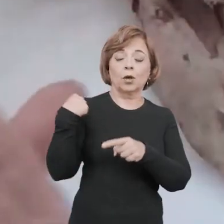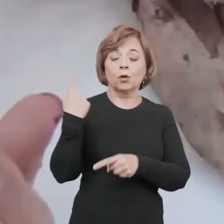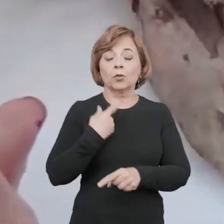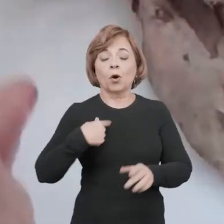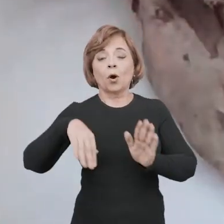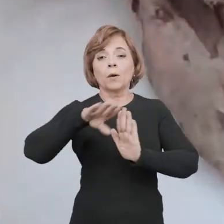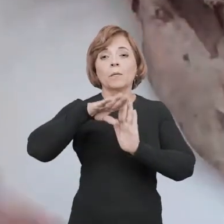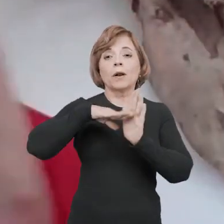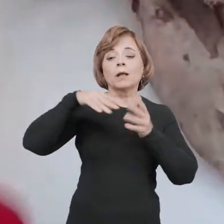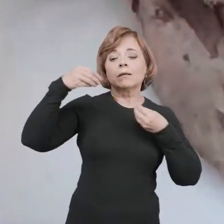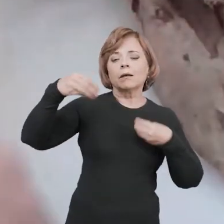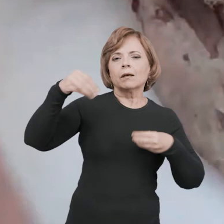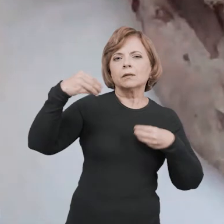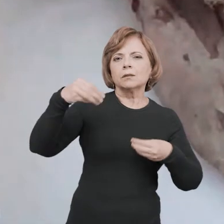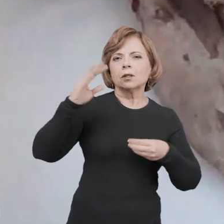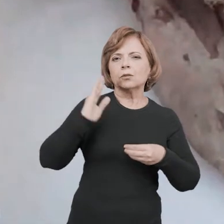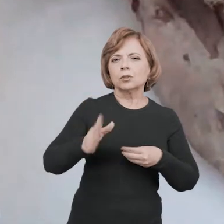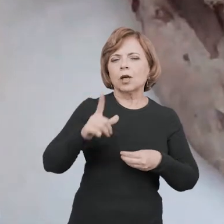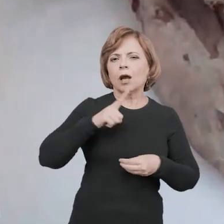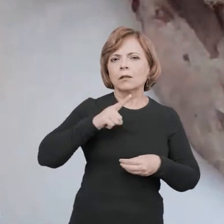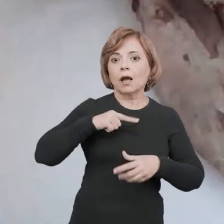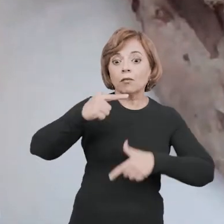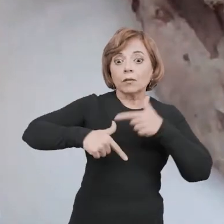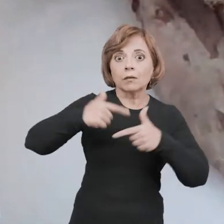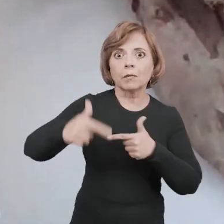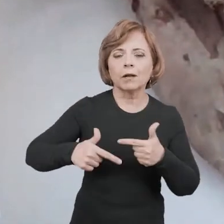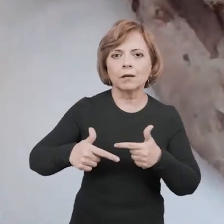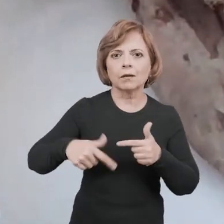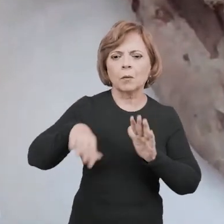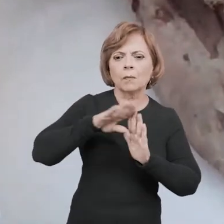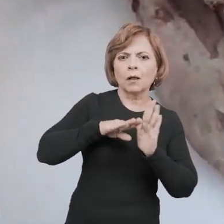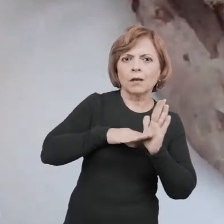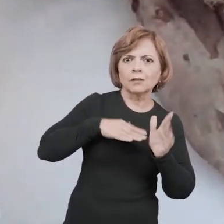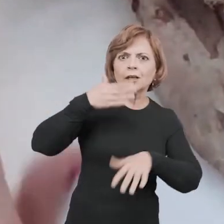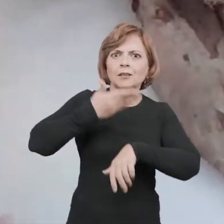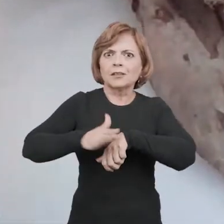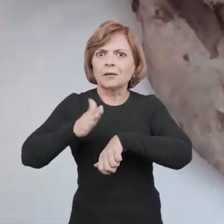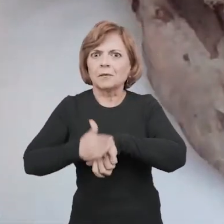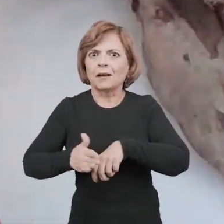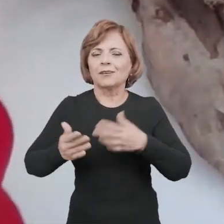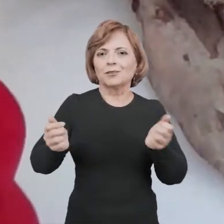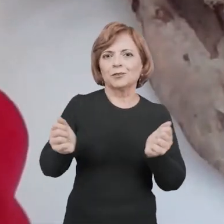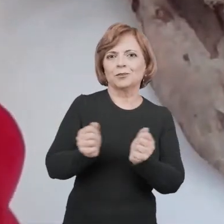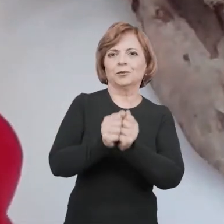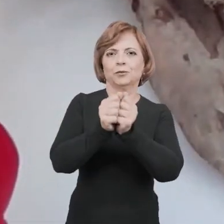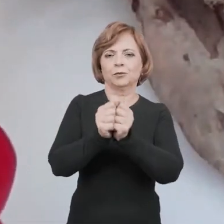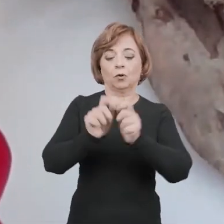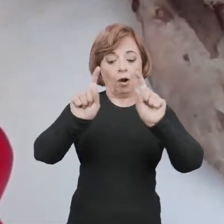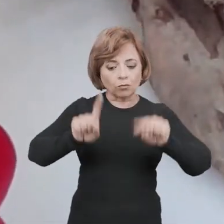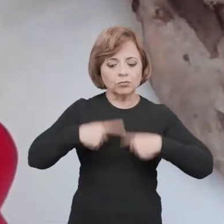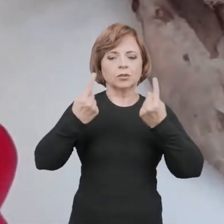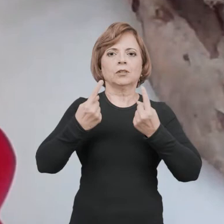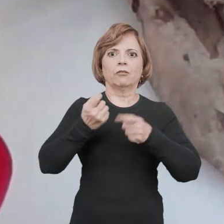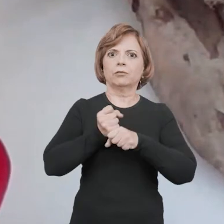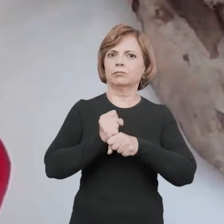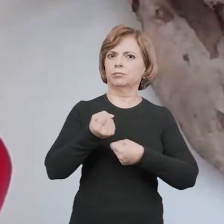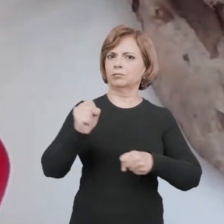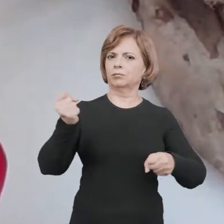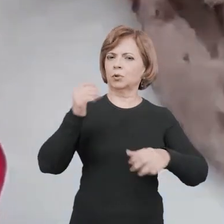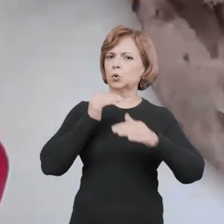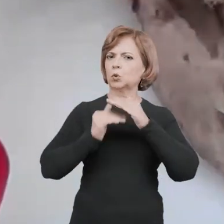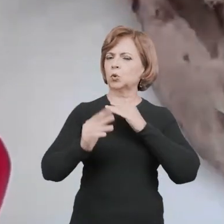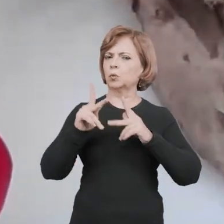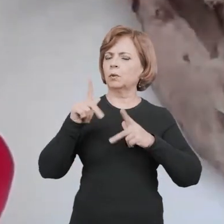estávamos planejando à medida que nós já estávamos executando. Então foi um desafio gigantesco